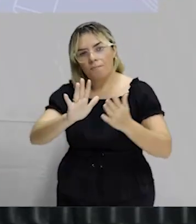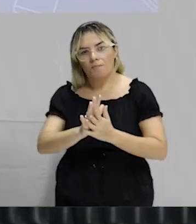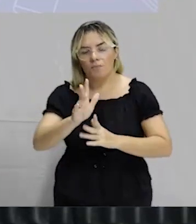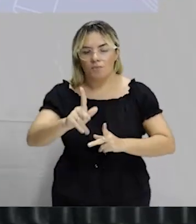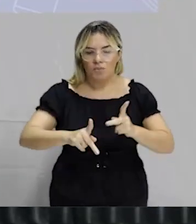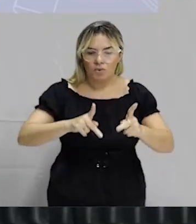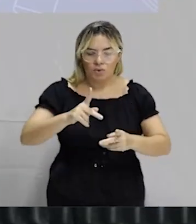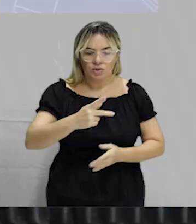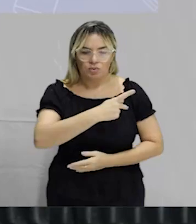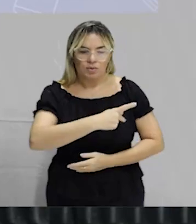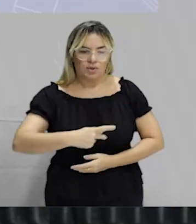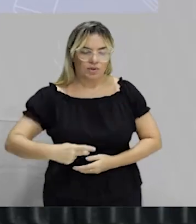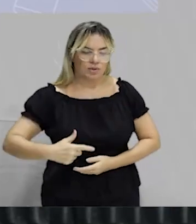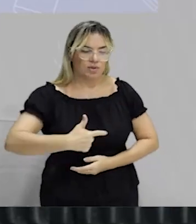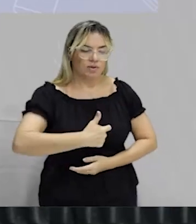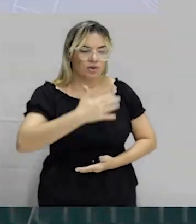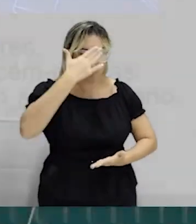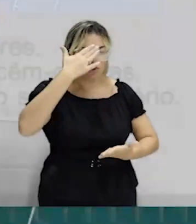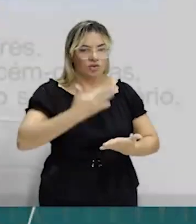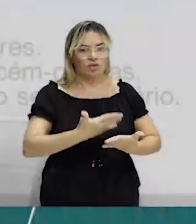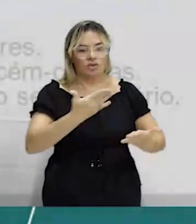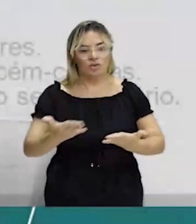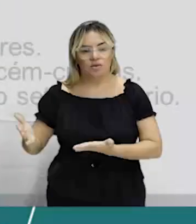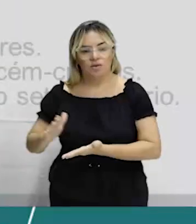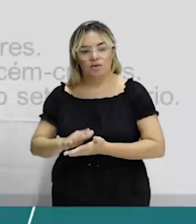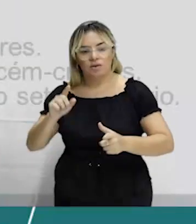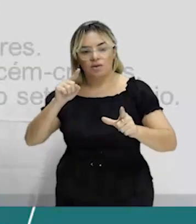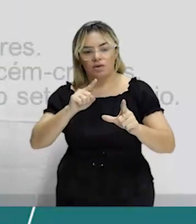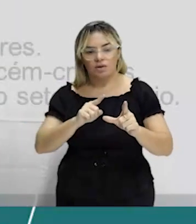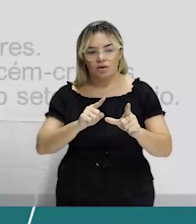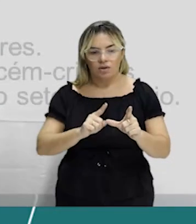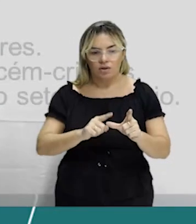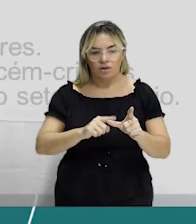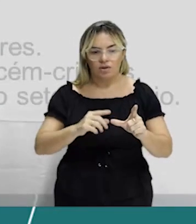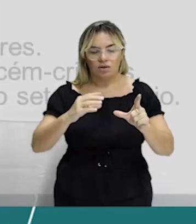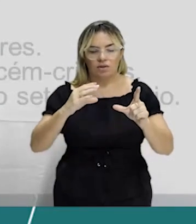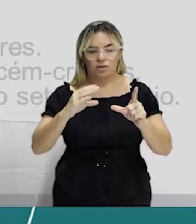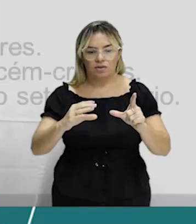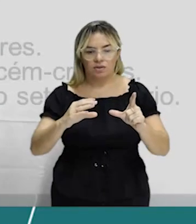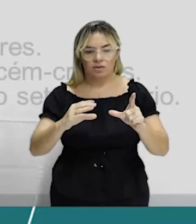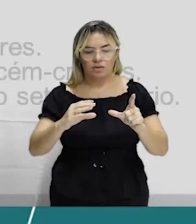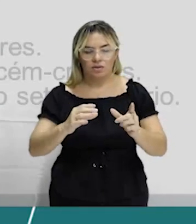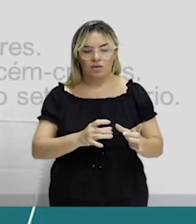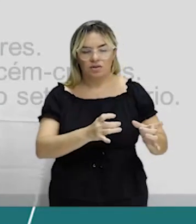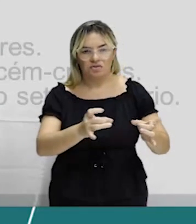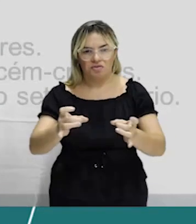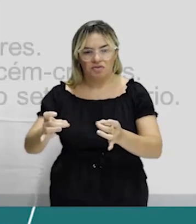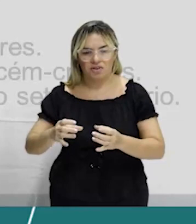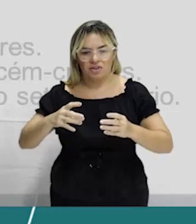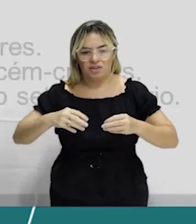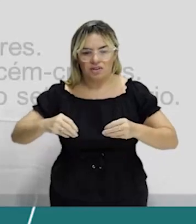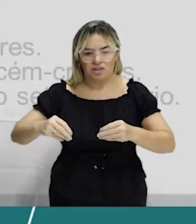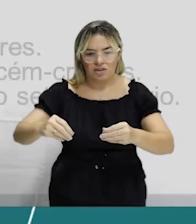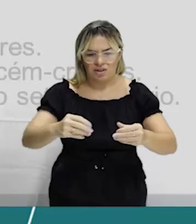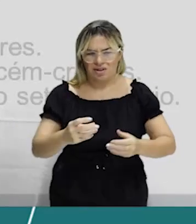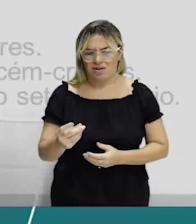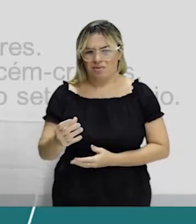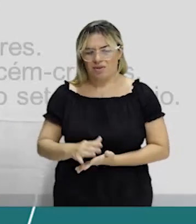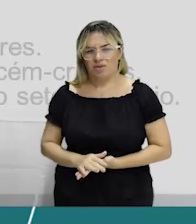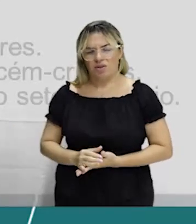populismo varguista. Letra B. Venda de terras, ele não vai também vender terras, nem a preços acessíveis.